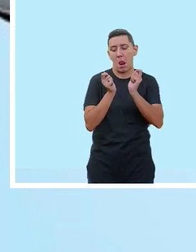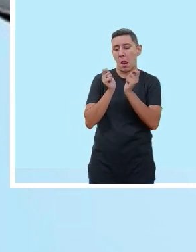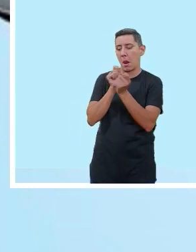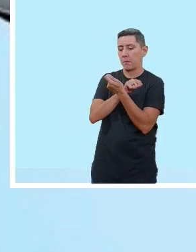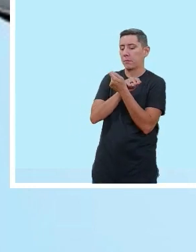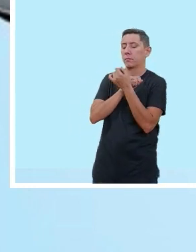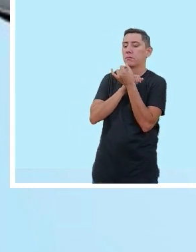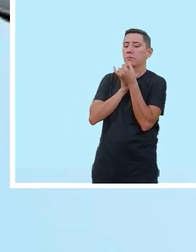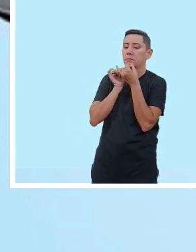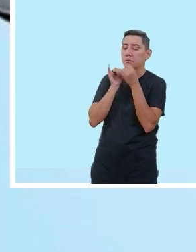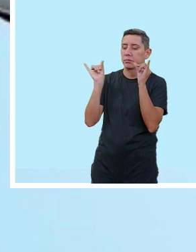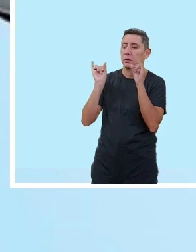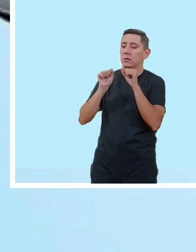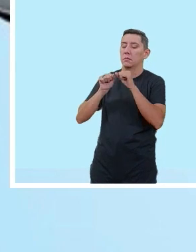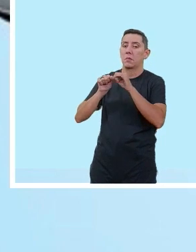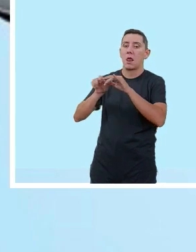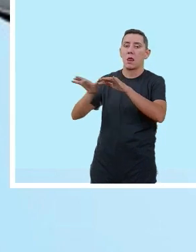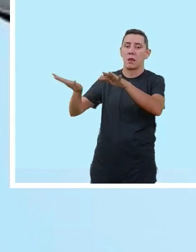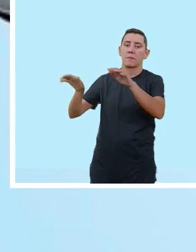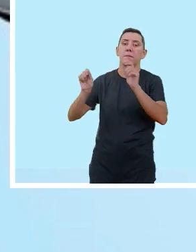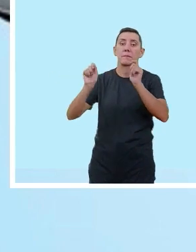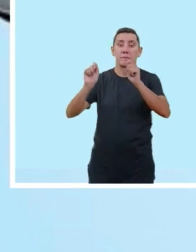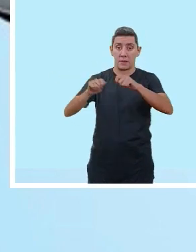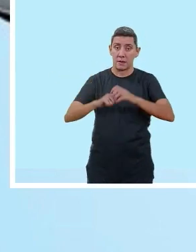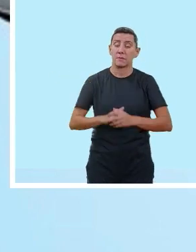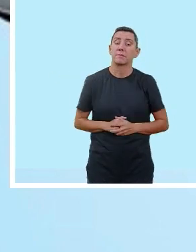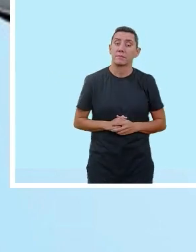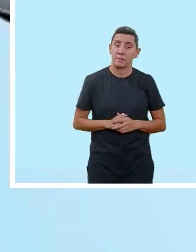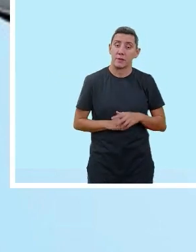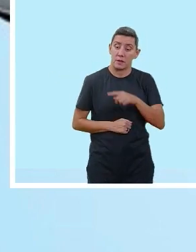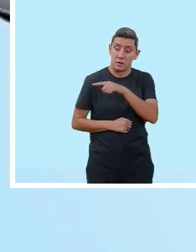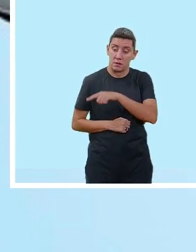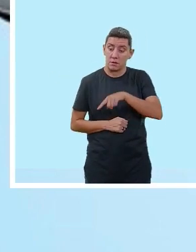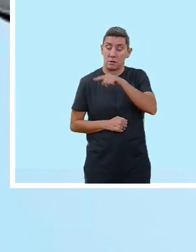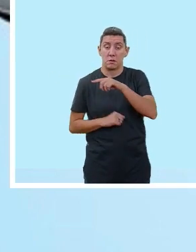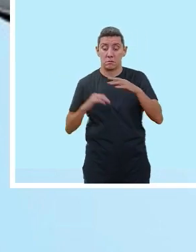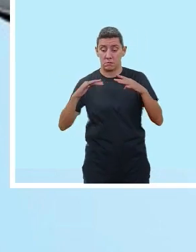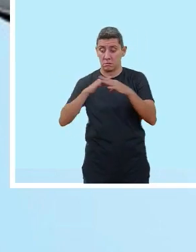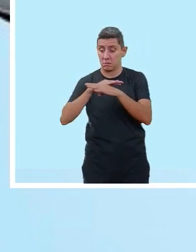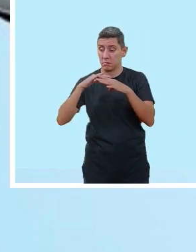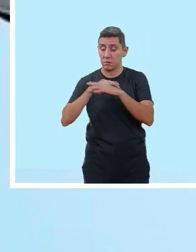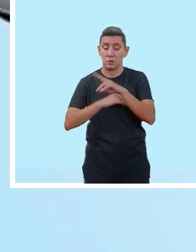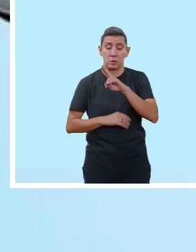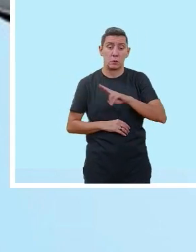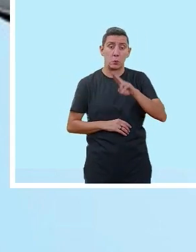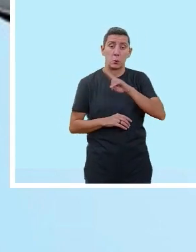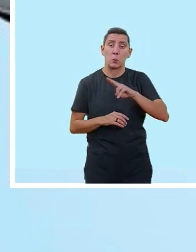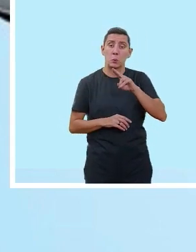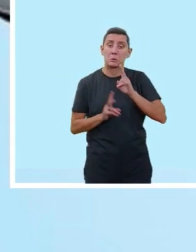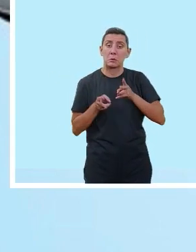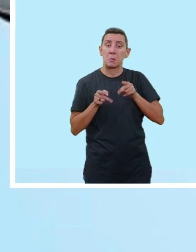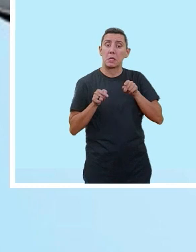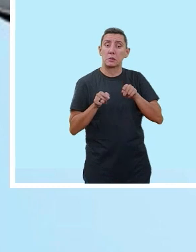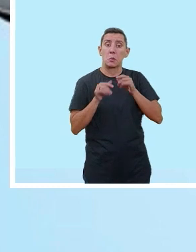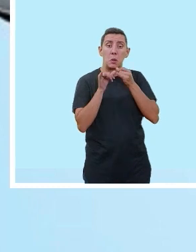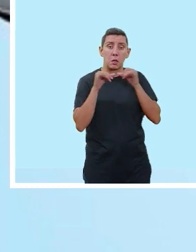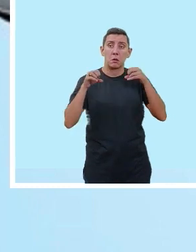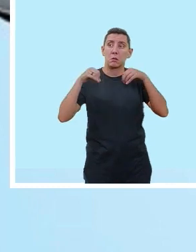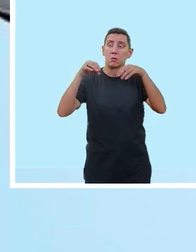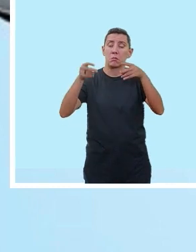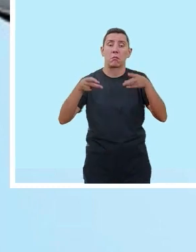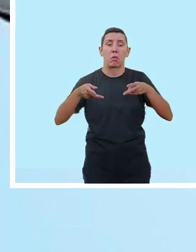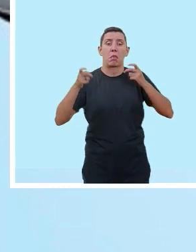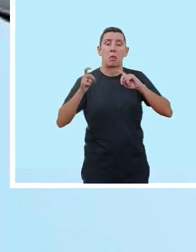intermitente, permitindo assim que você tenha um uso mais constante das fontes de energia